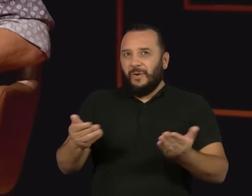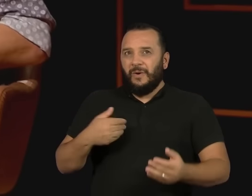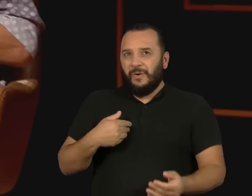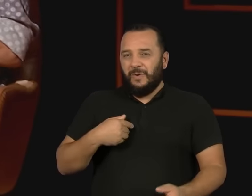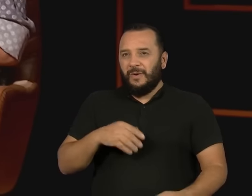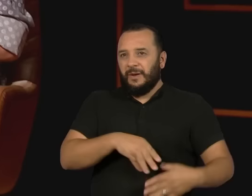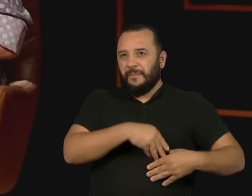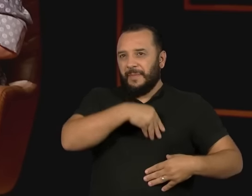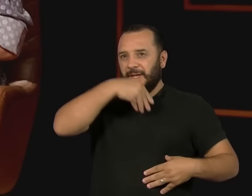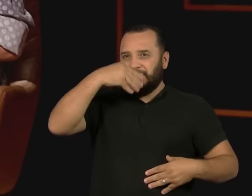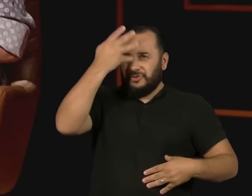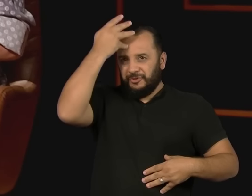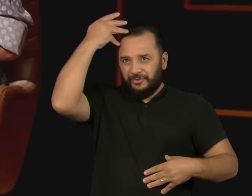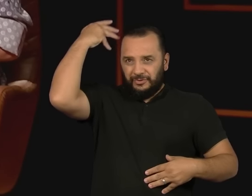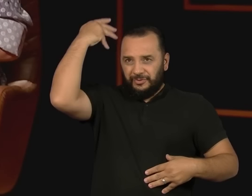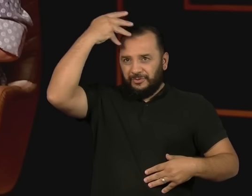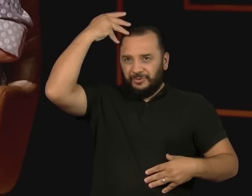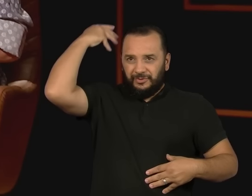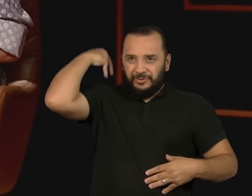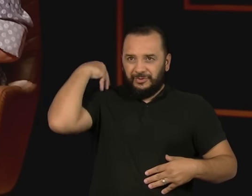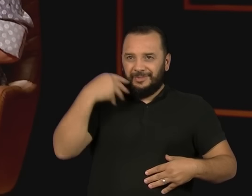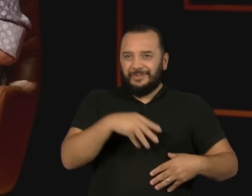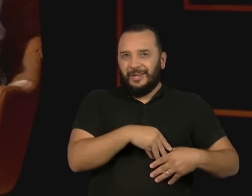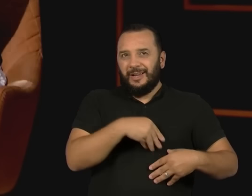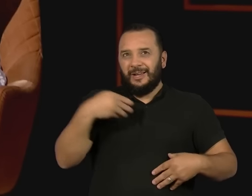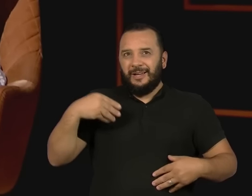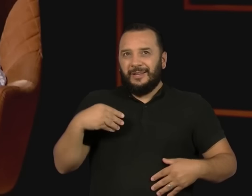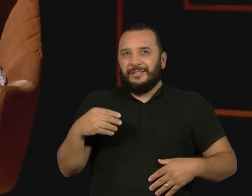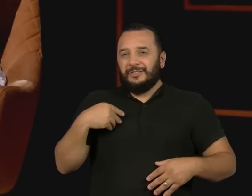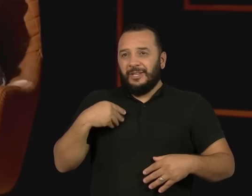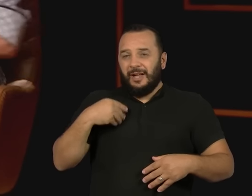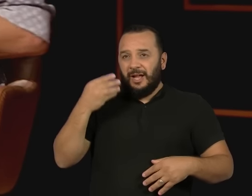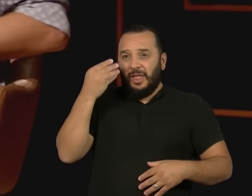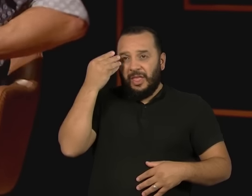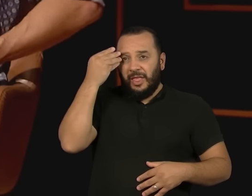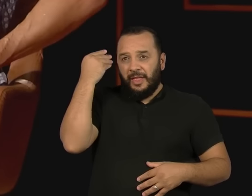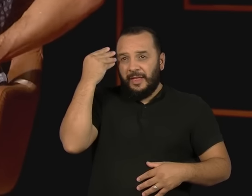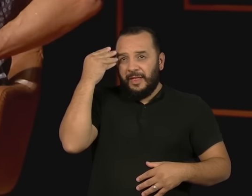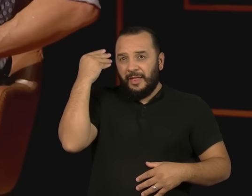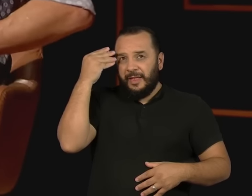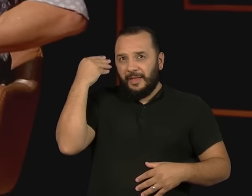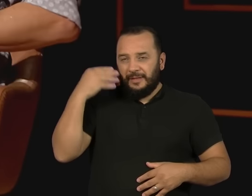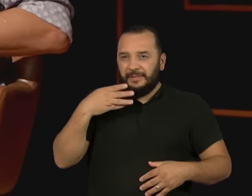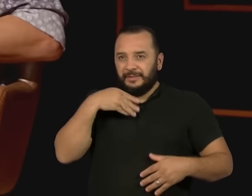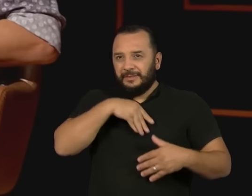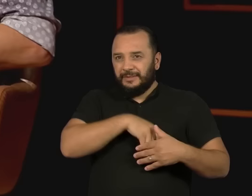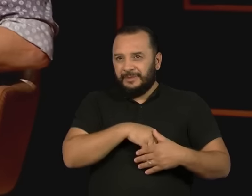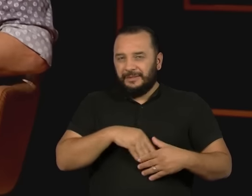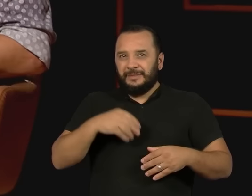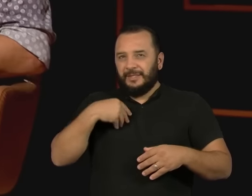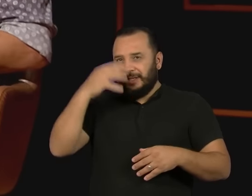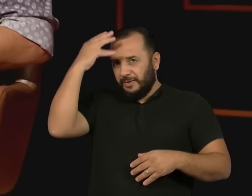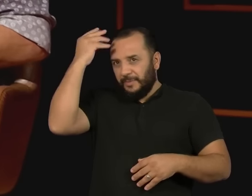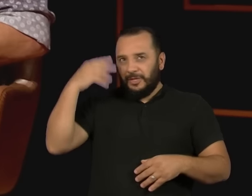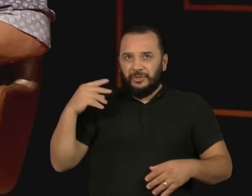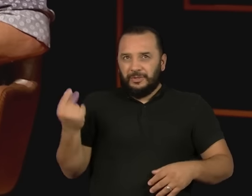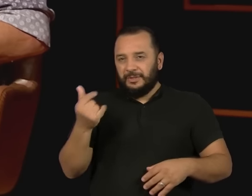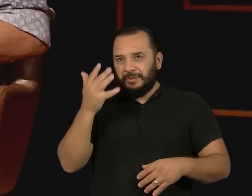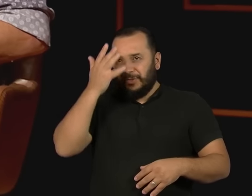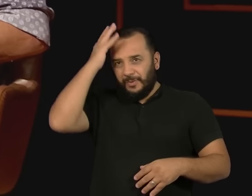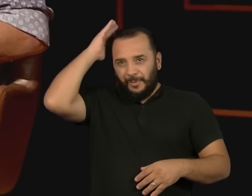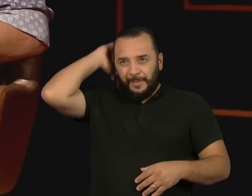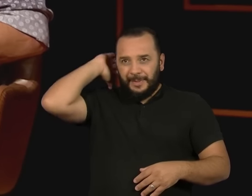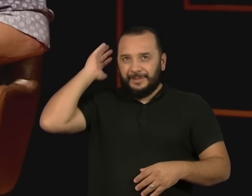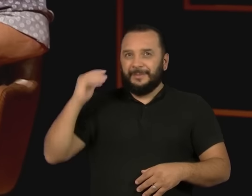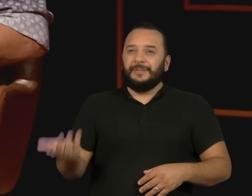pente, aquele pente que tem enorme para pentear a sobrancelha, e bota, e o topete, quando é que eu vou...